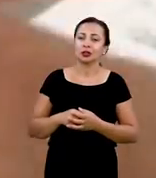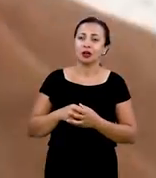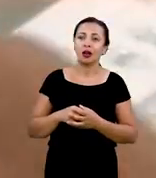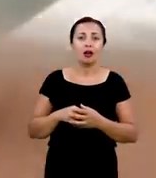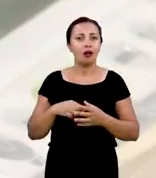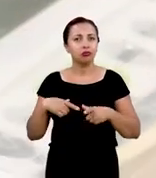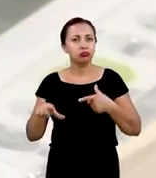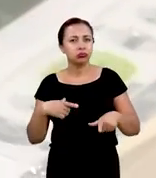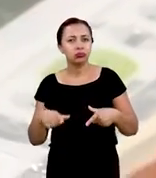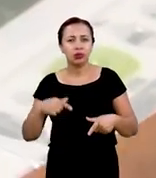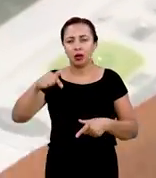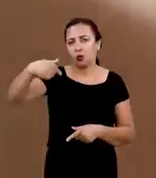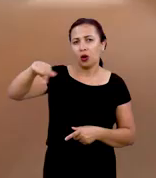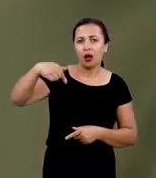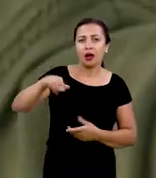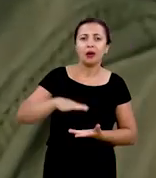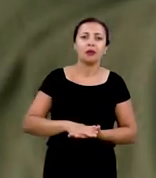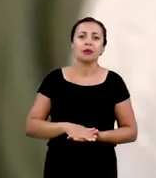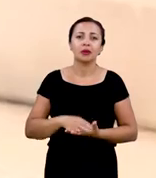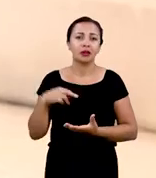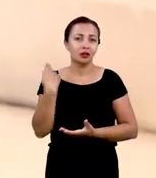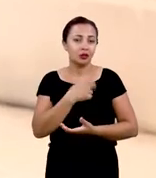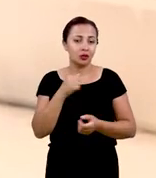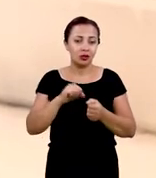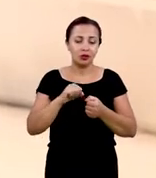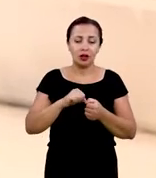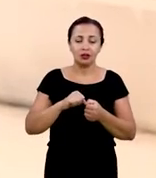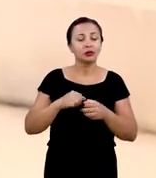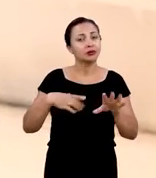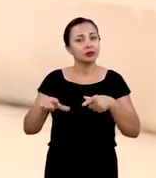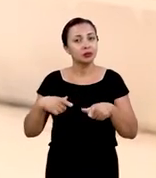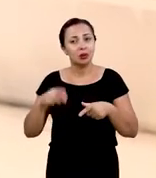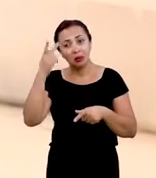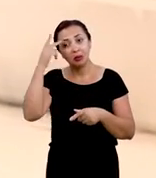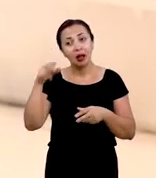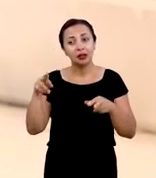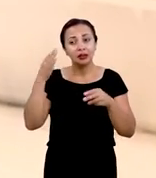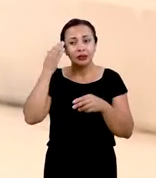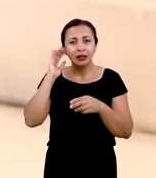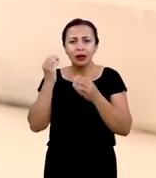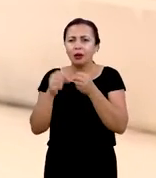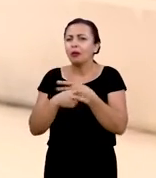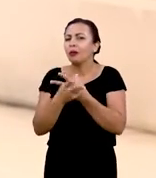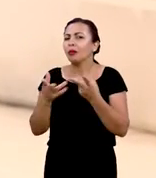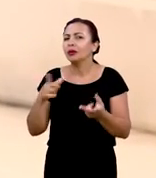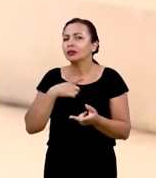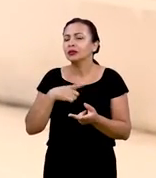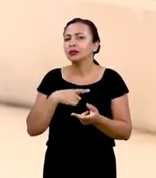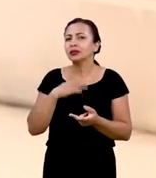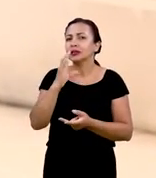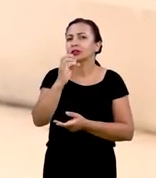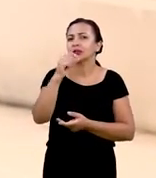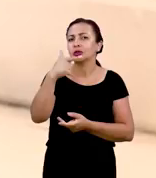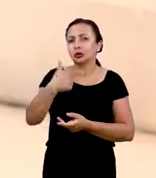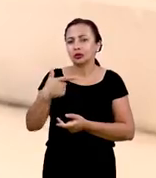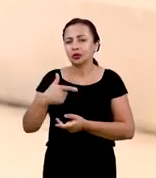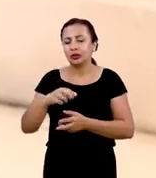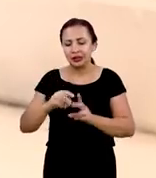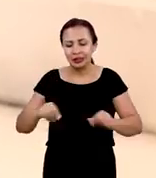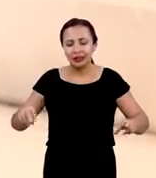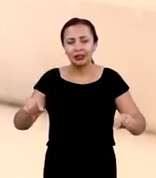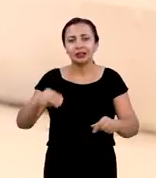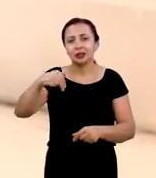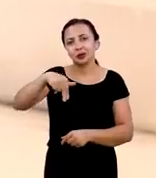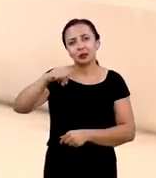um procedimento químico. E a gente faz esses procedimentos para constatar quanto tem de carbono ali naquela areia